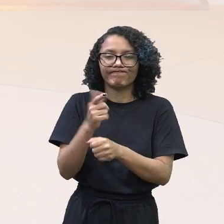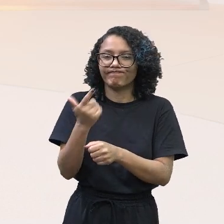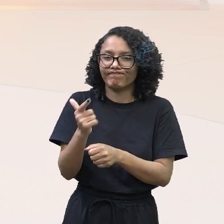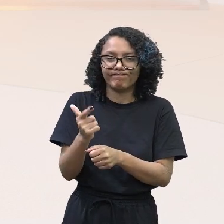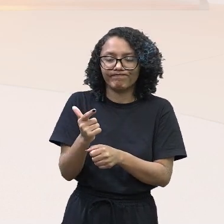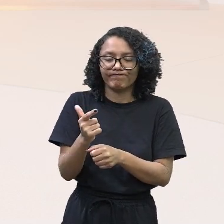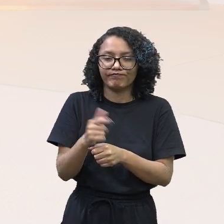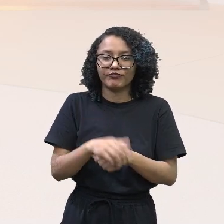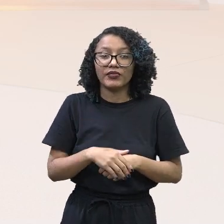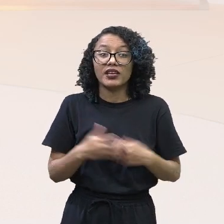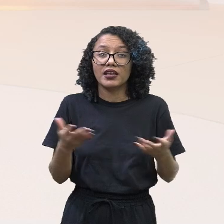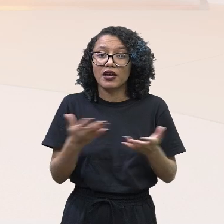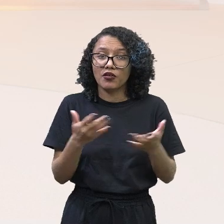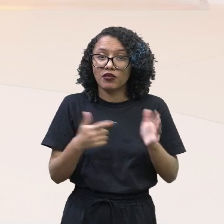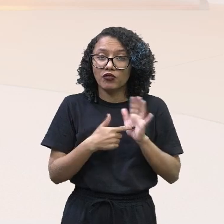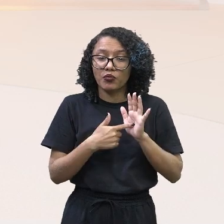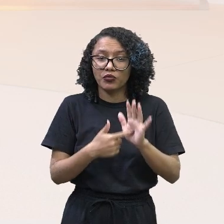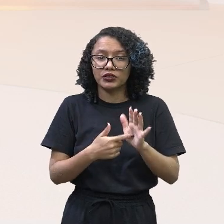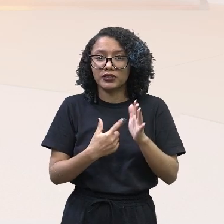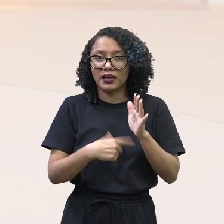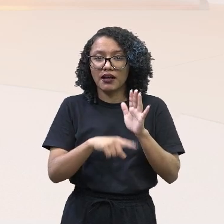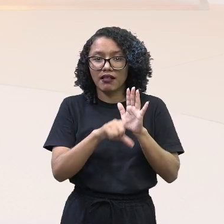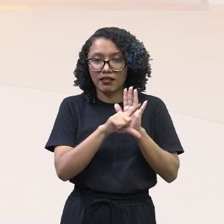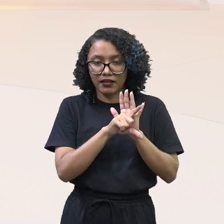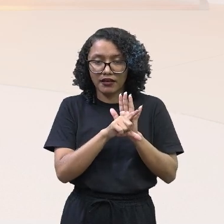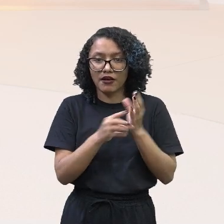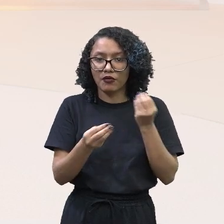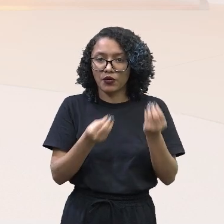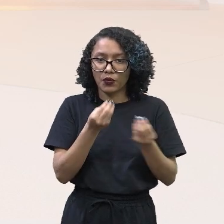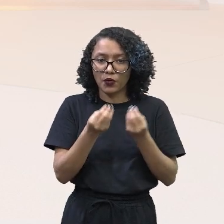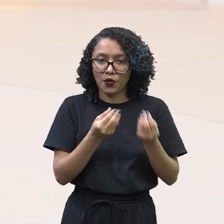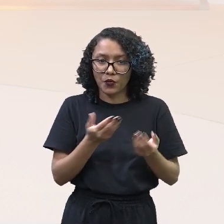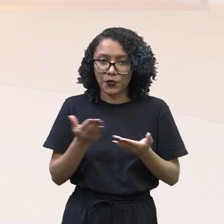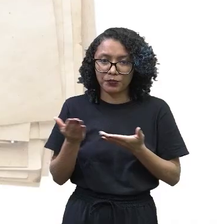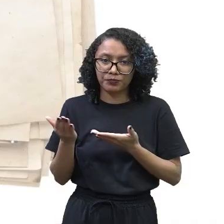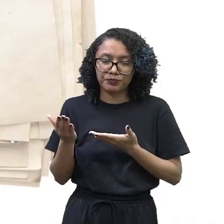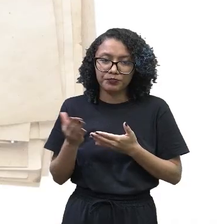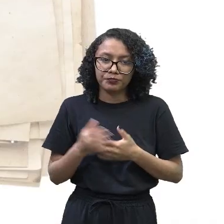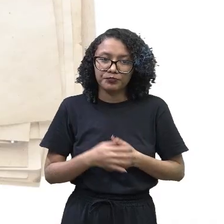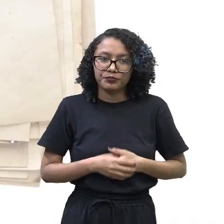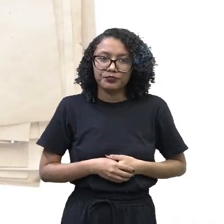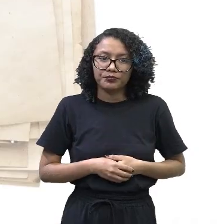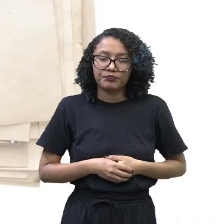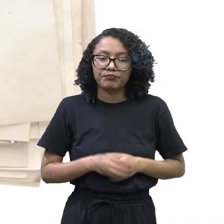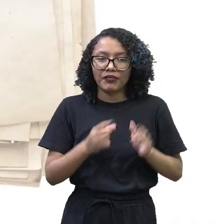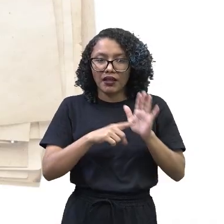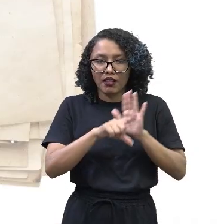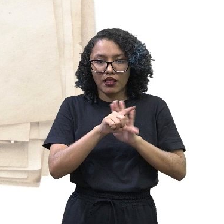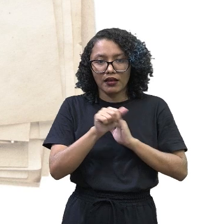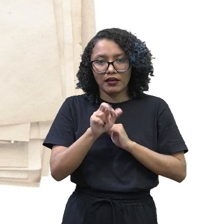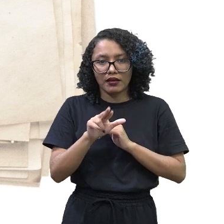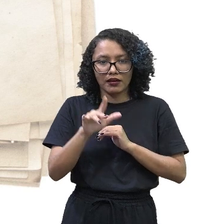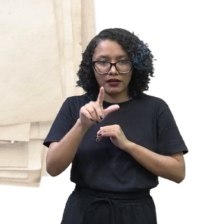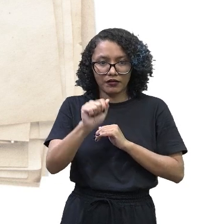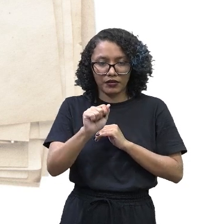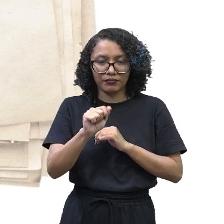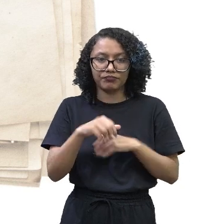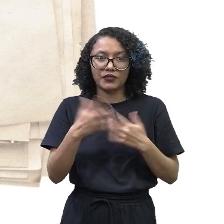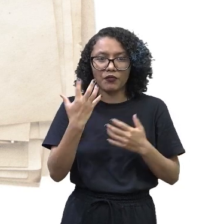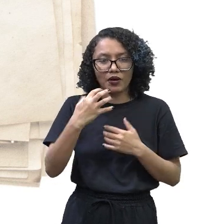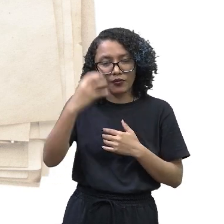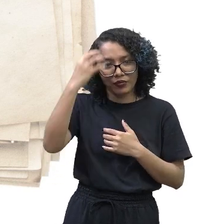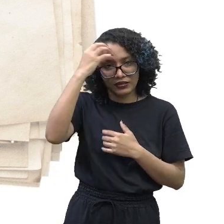justamente a Lei Áurea, como ela foi assinada. Observem só. Lei Áurea. A princesa